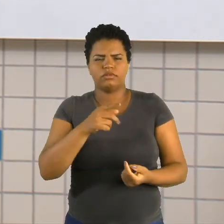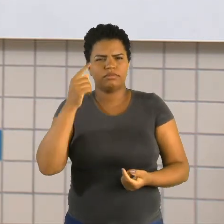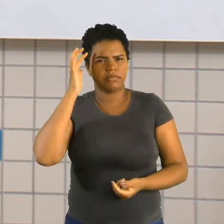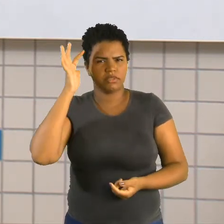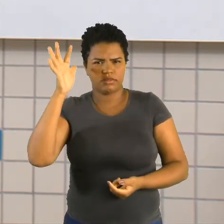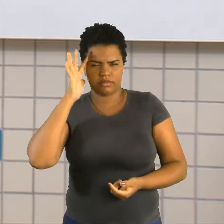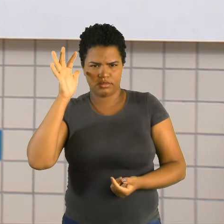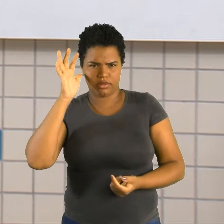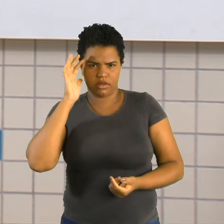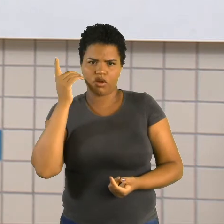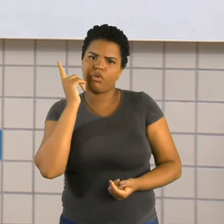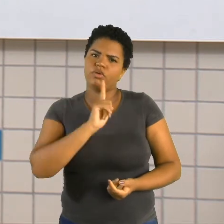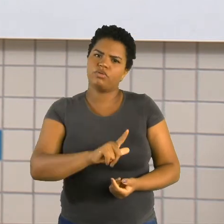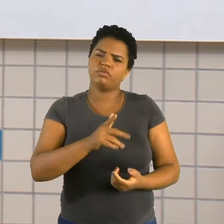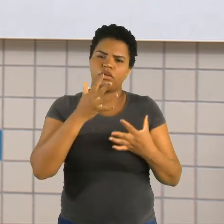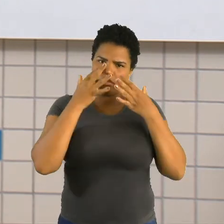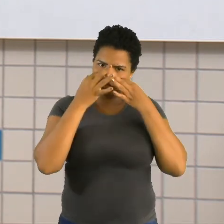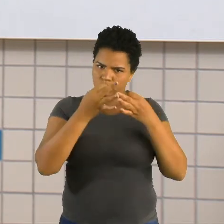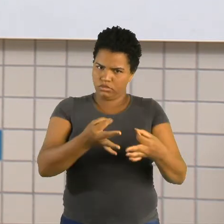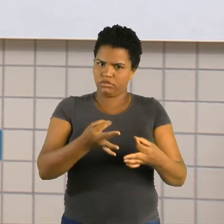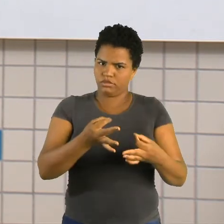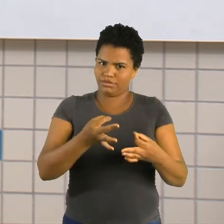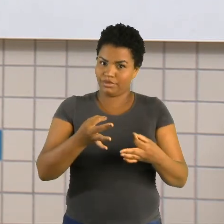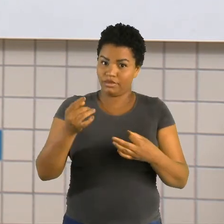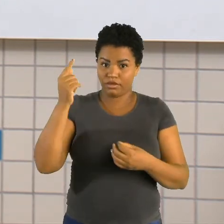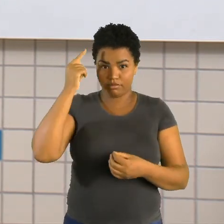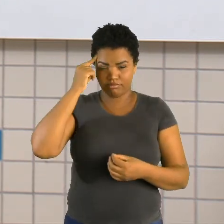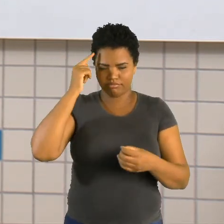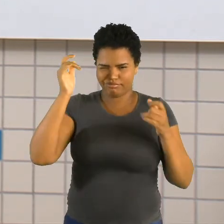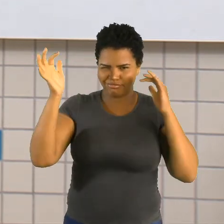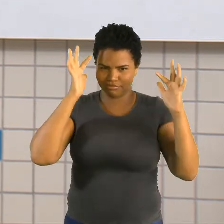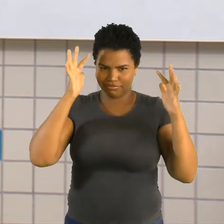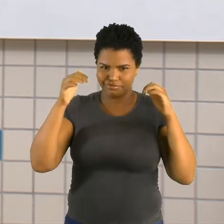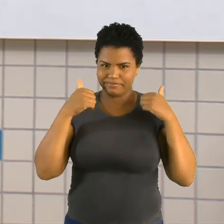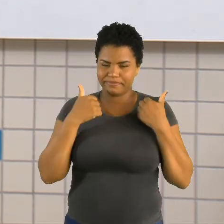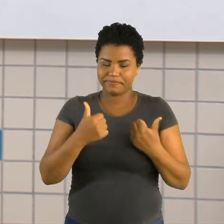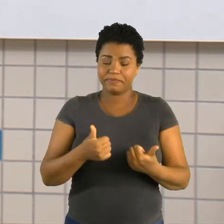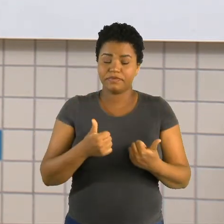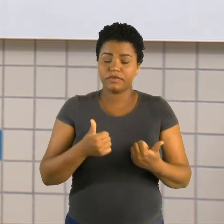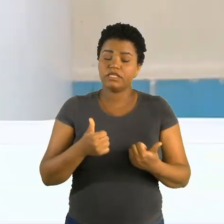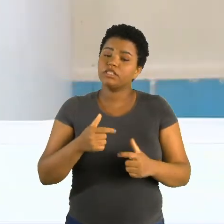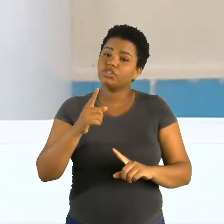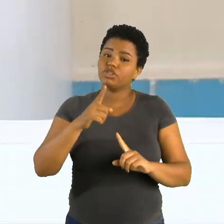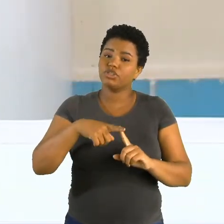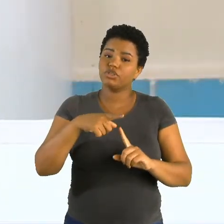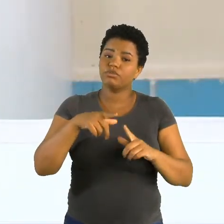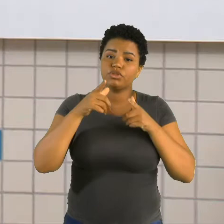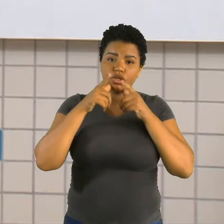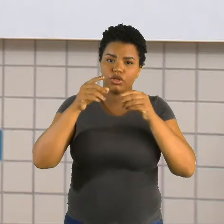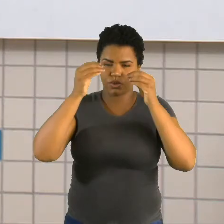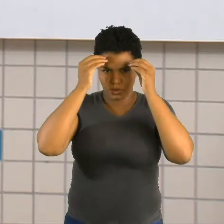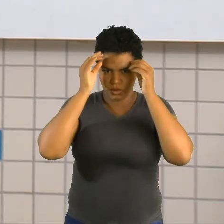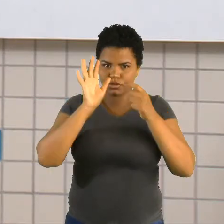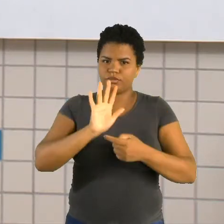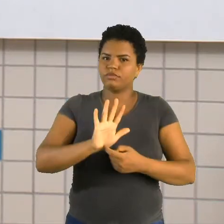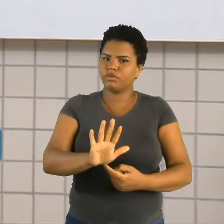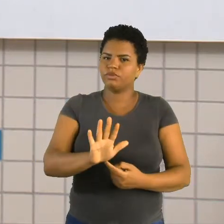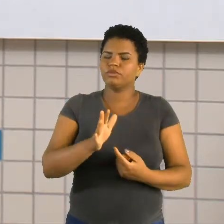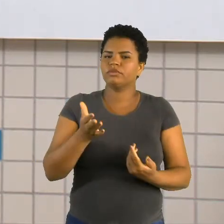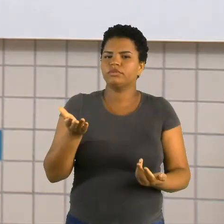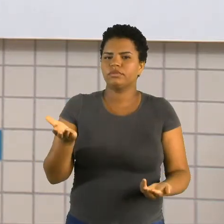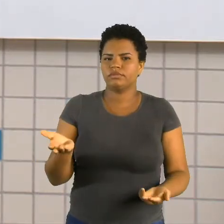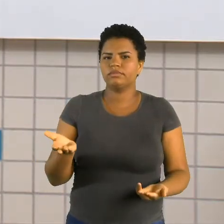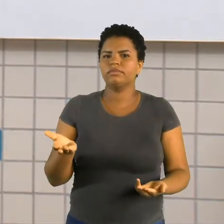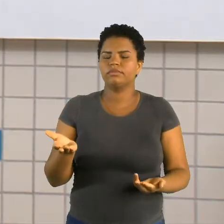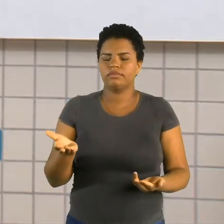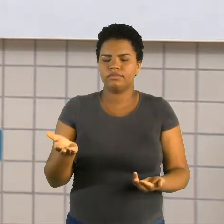prestar atenção? Mentes brilhantes, que tipo de linguagem apareceu aí? Apareceu uma